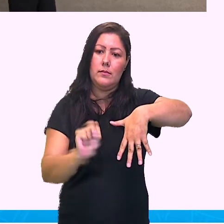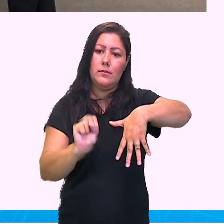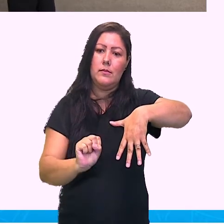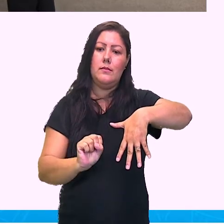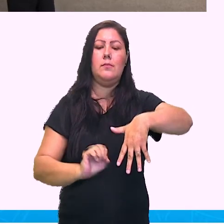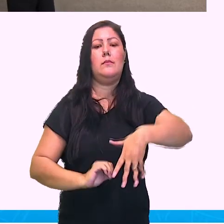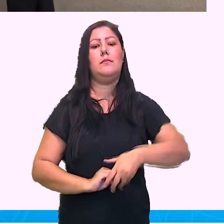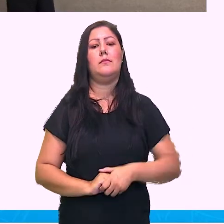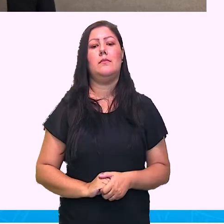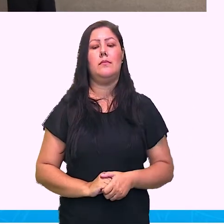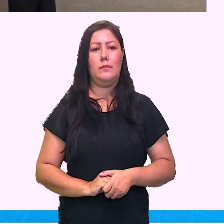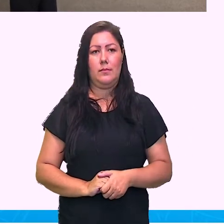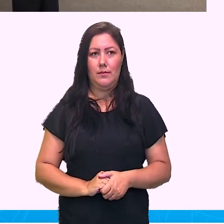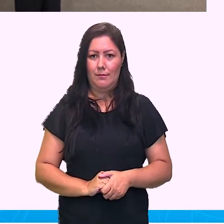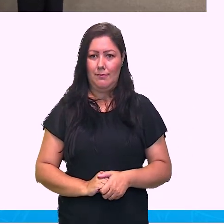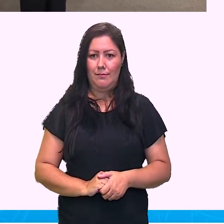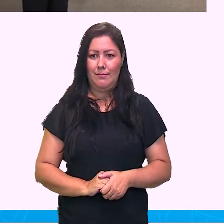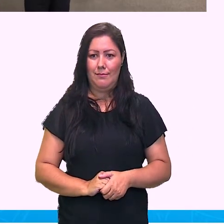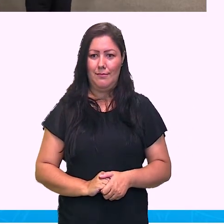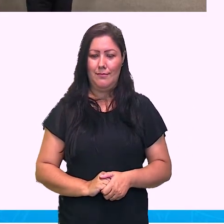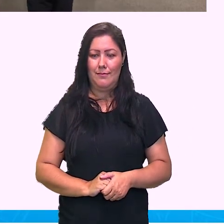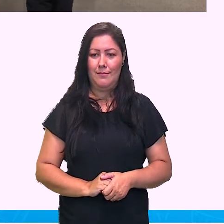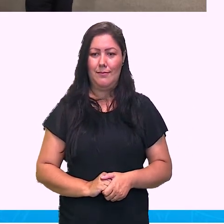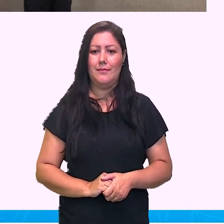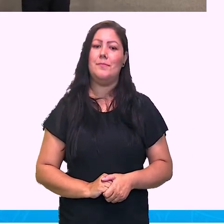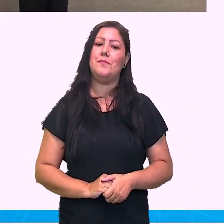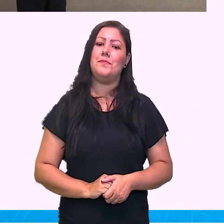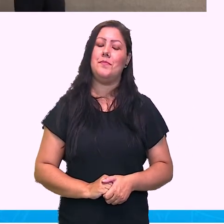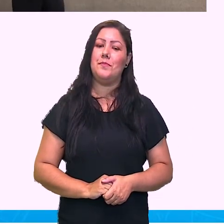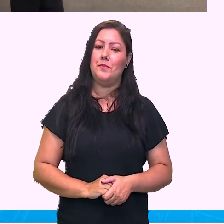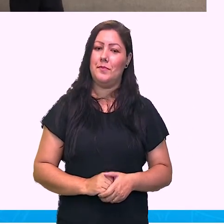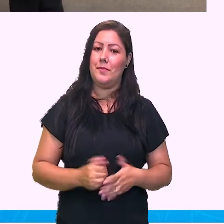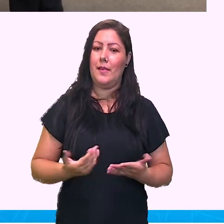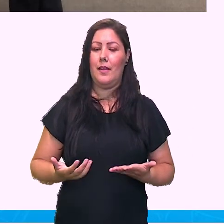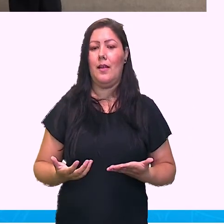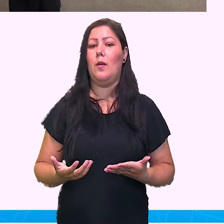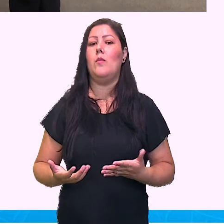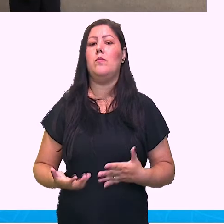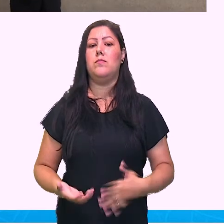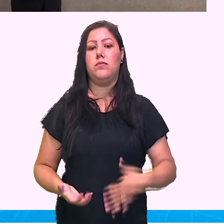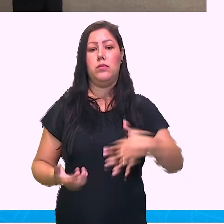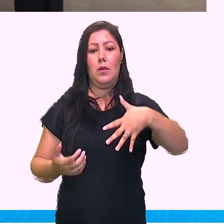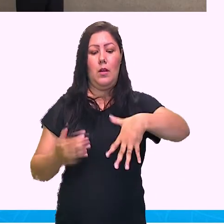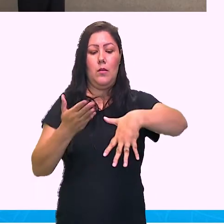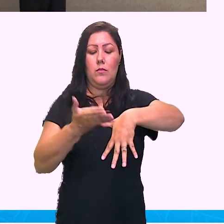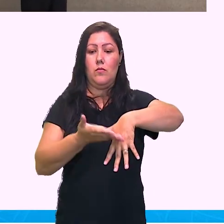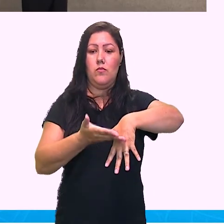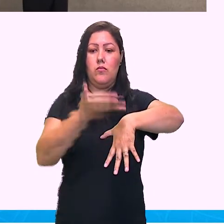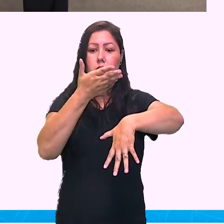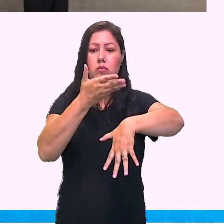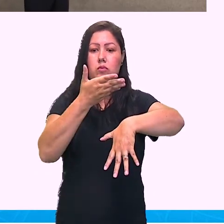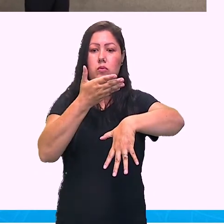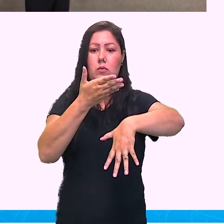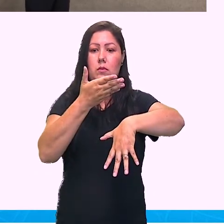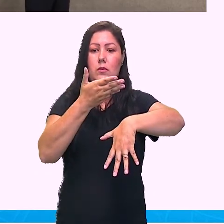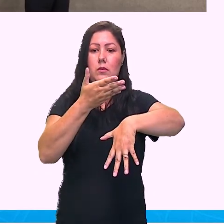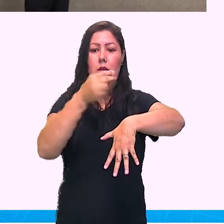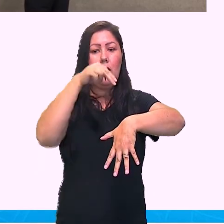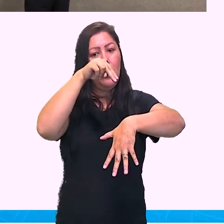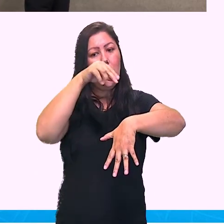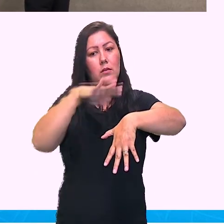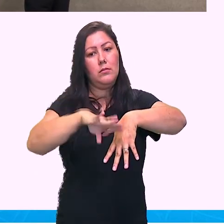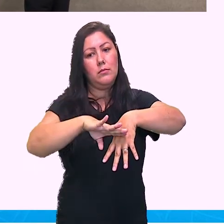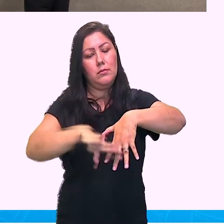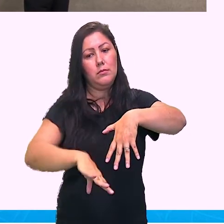Ok? Então, nós já vimos que, em relação aos hemisférios, pouquinho de terra do